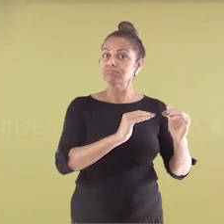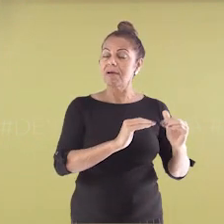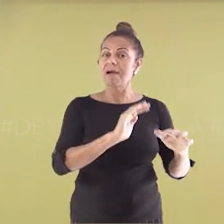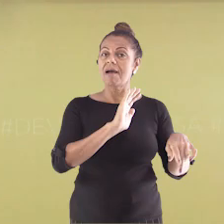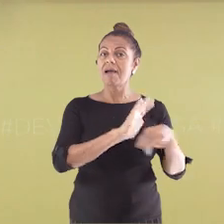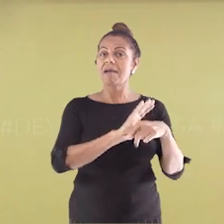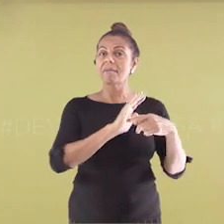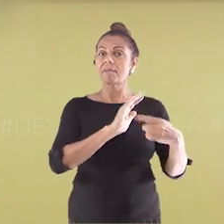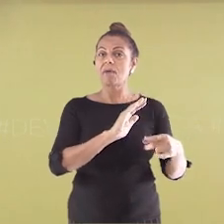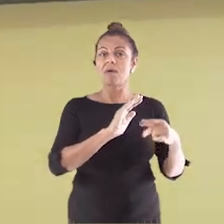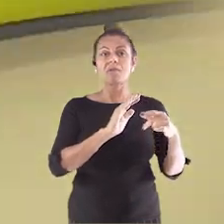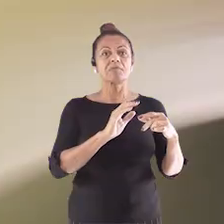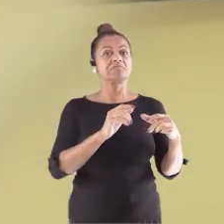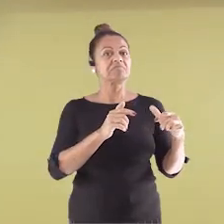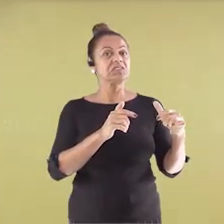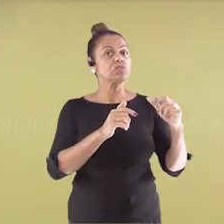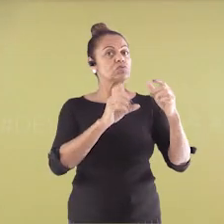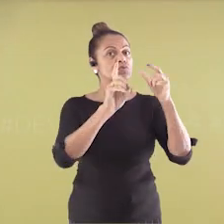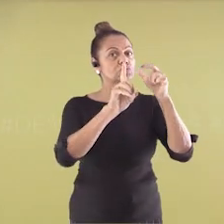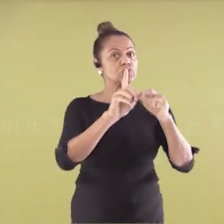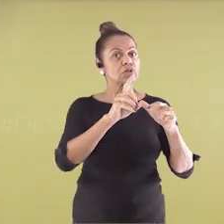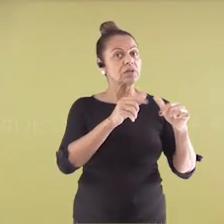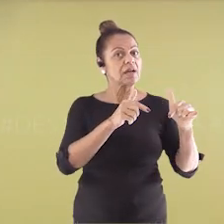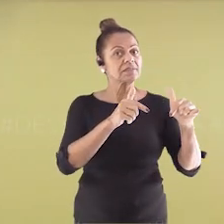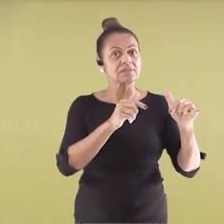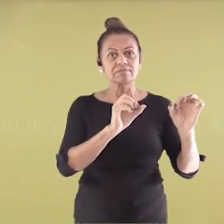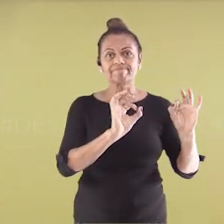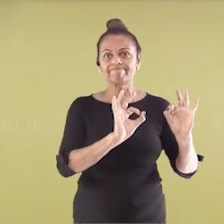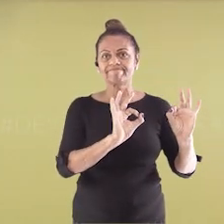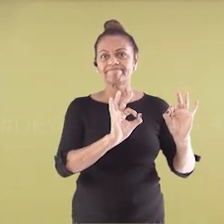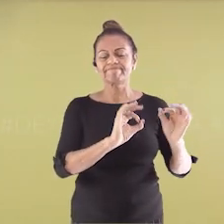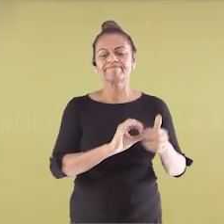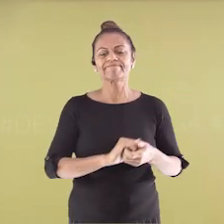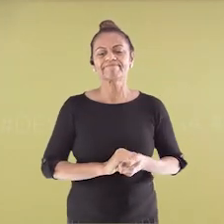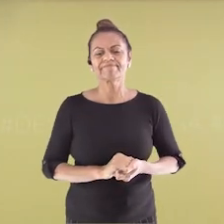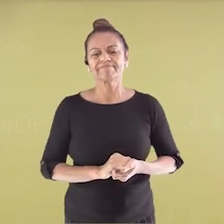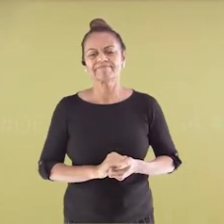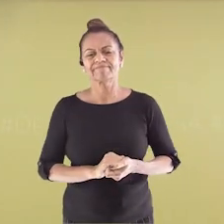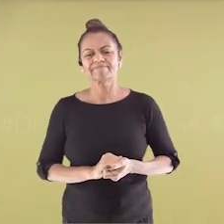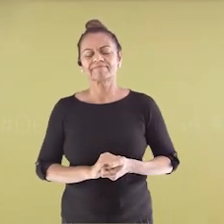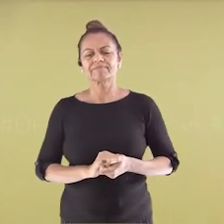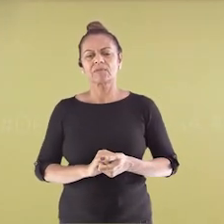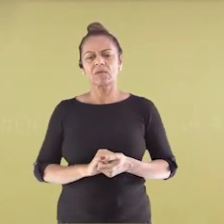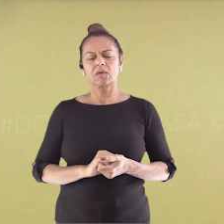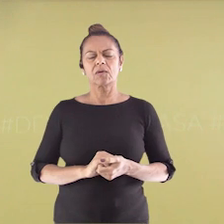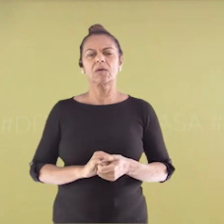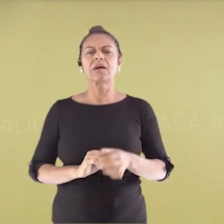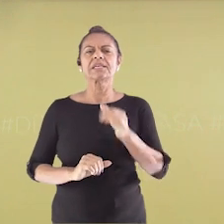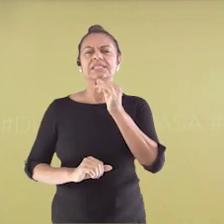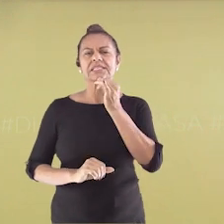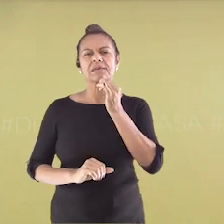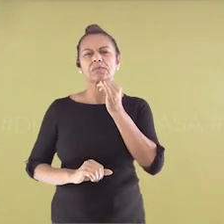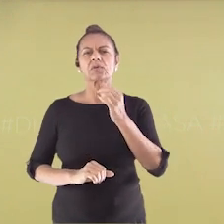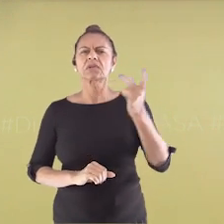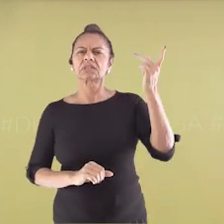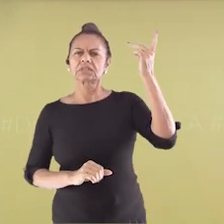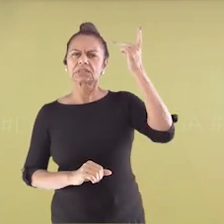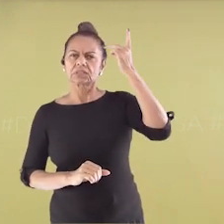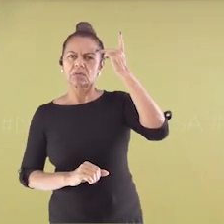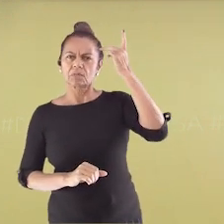aqui é o agente da passiva. E agora, vamos a um exemplo de voz passiva em manchete? Vamos ver essa aqui juntos,